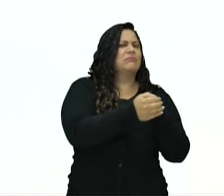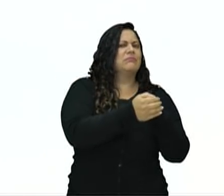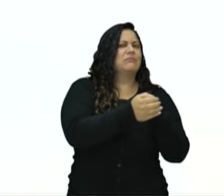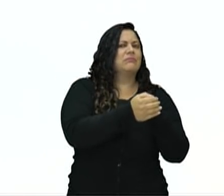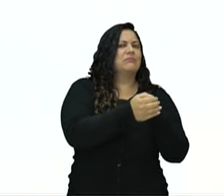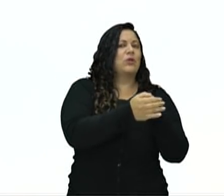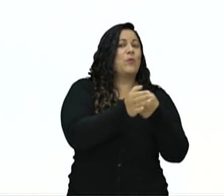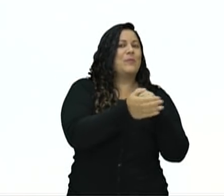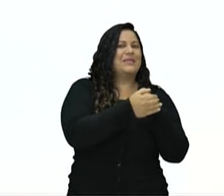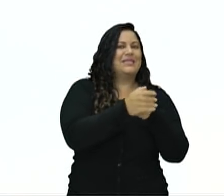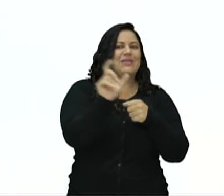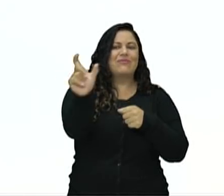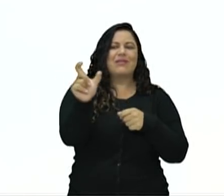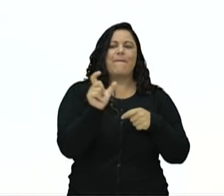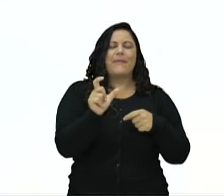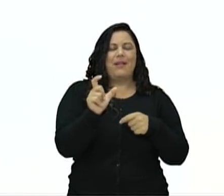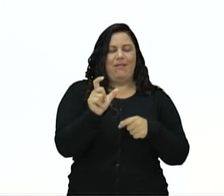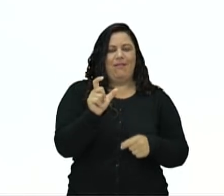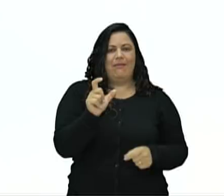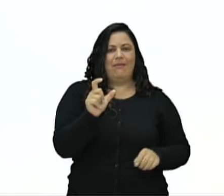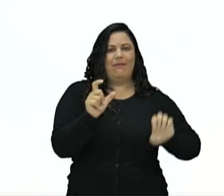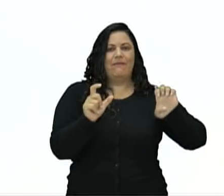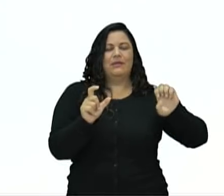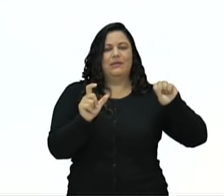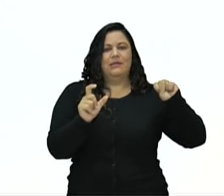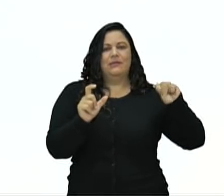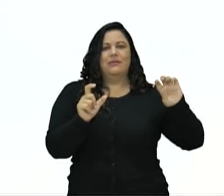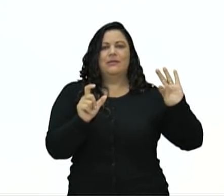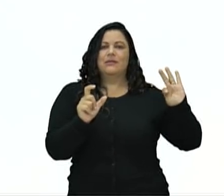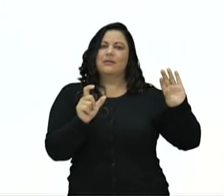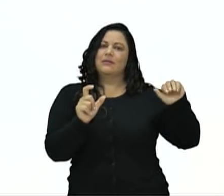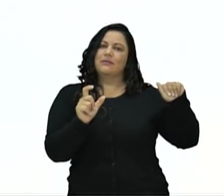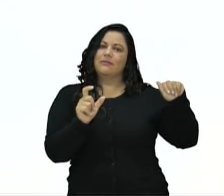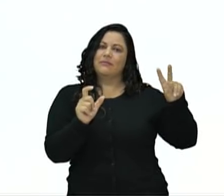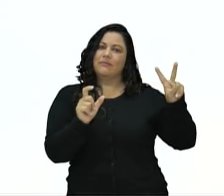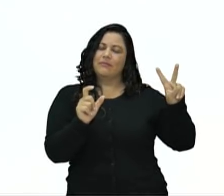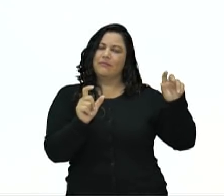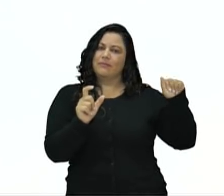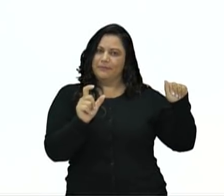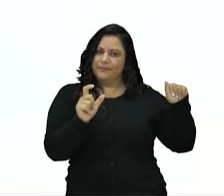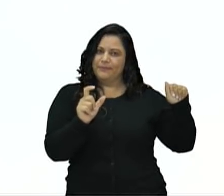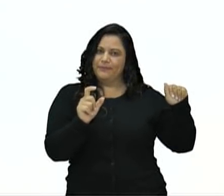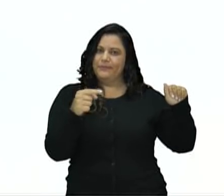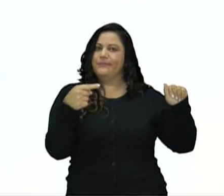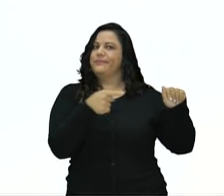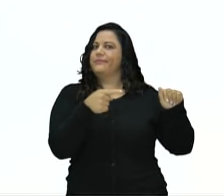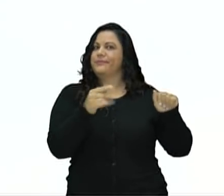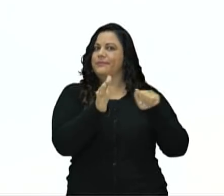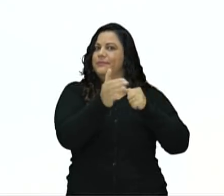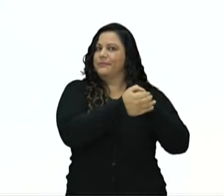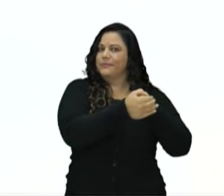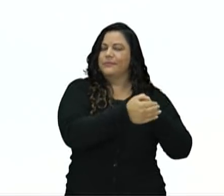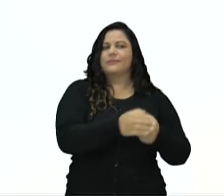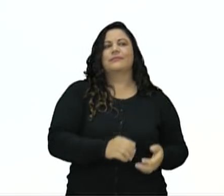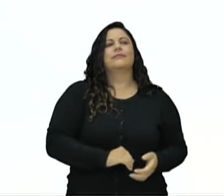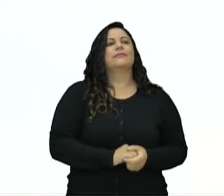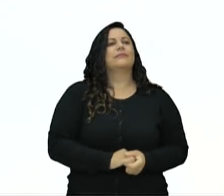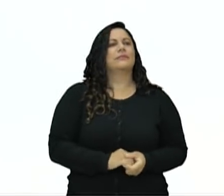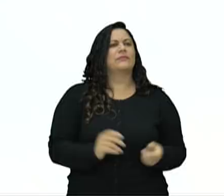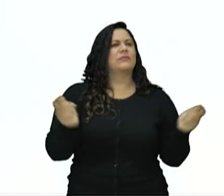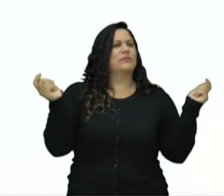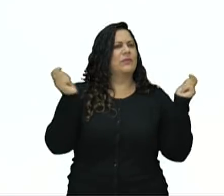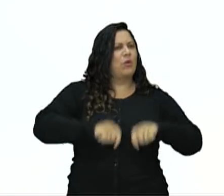estava. Eu poderia ter escrito lá detalhadamente, à direita da estrada estava o sol, à